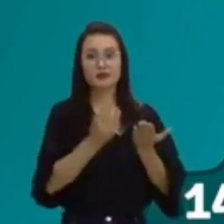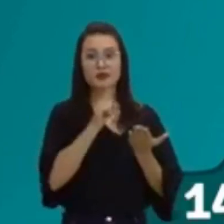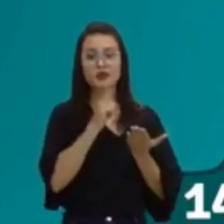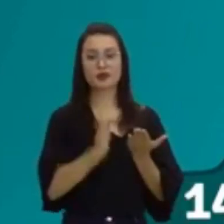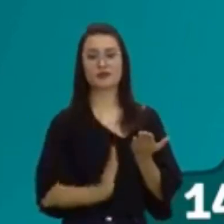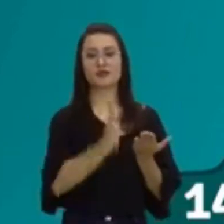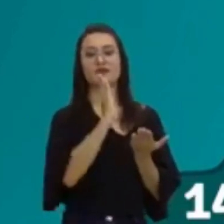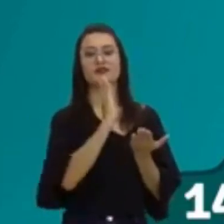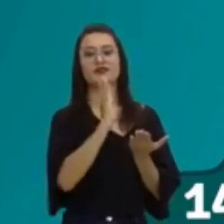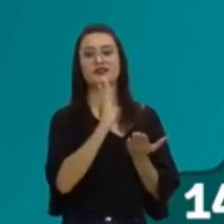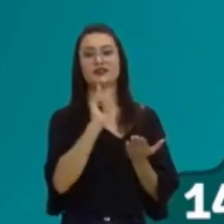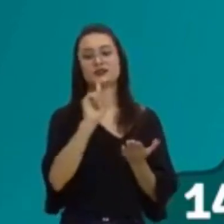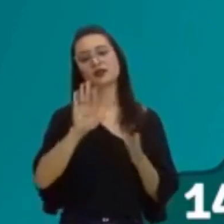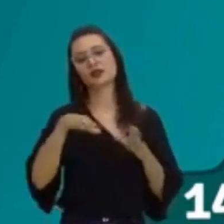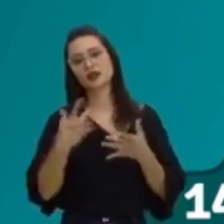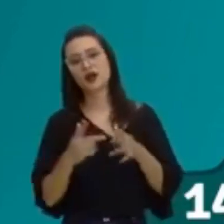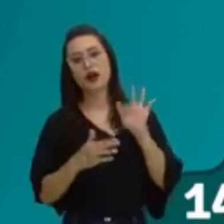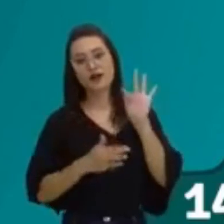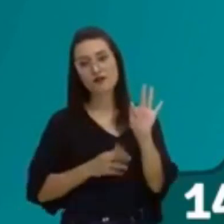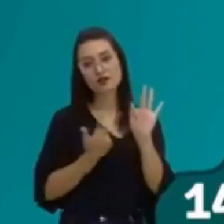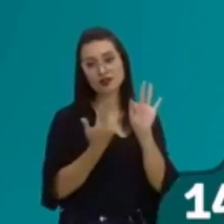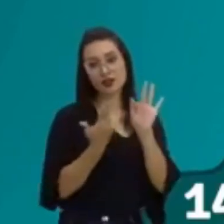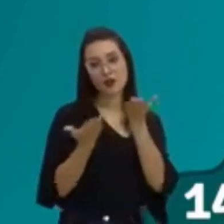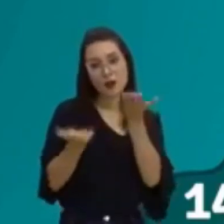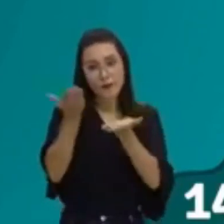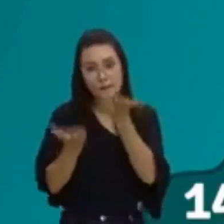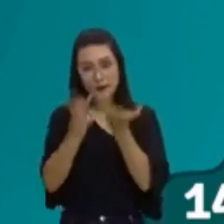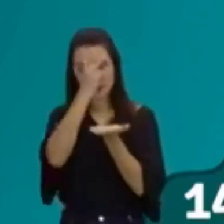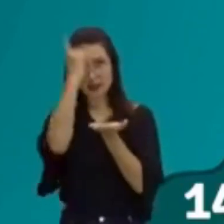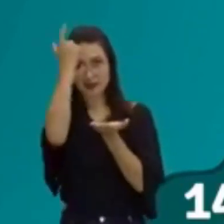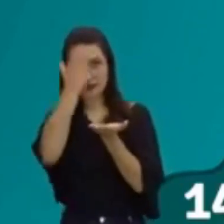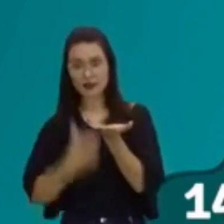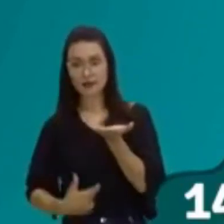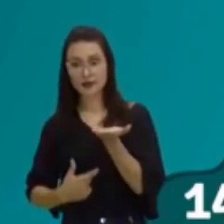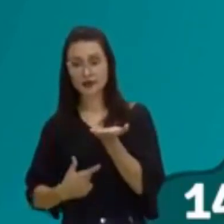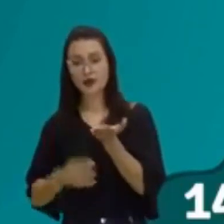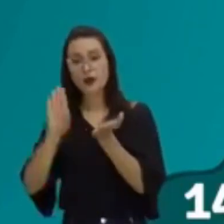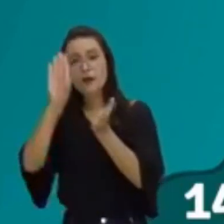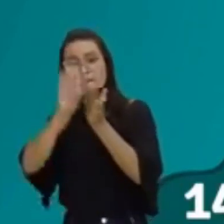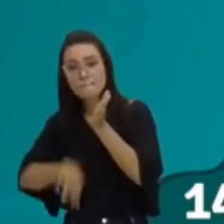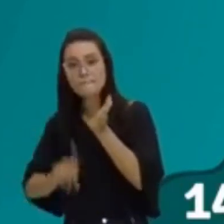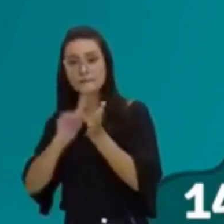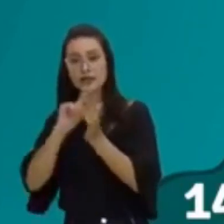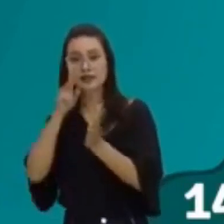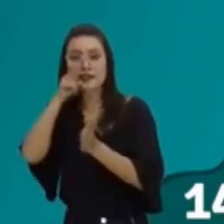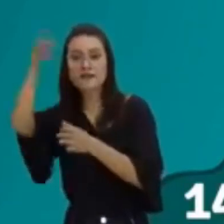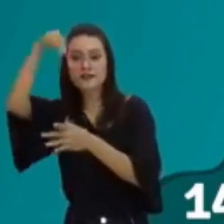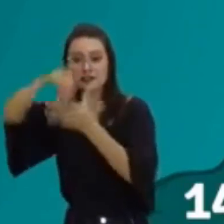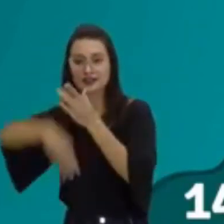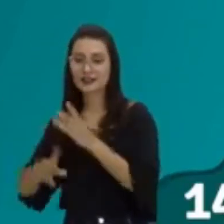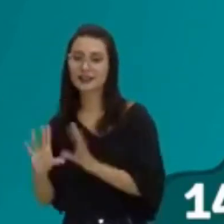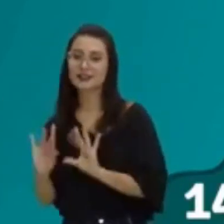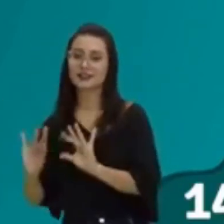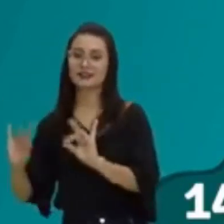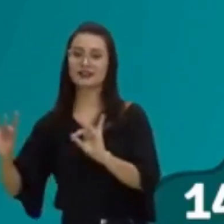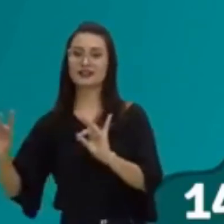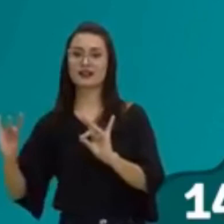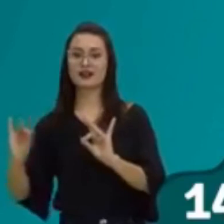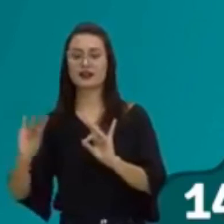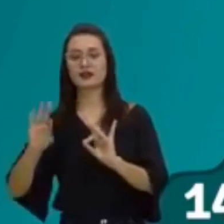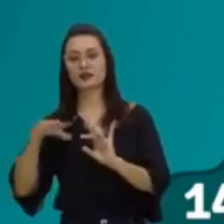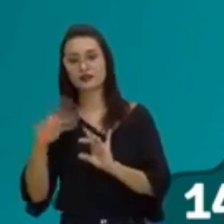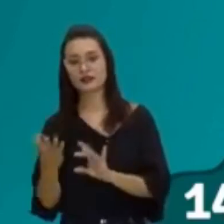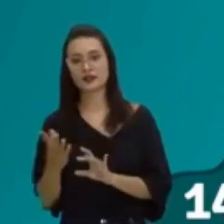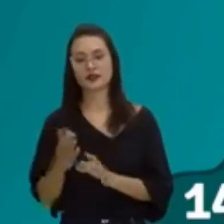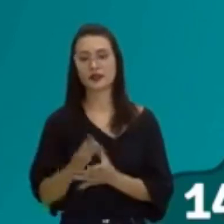aplicando é o peso da pessoa menos o empuxo, tá ok? O empuxo é uma força